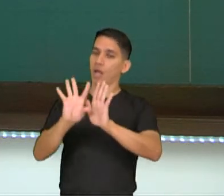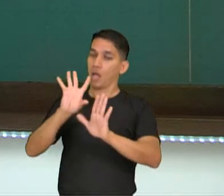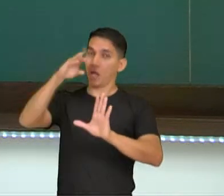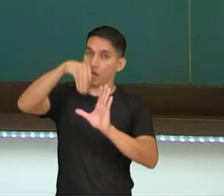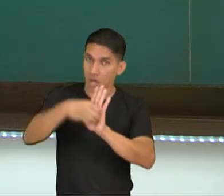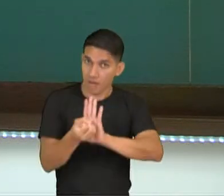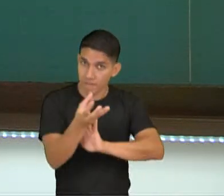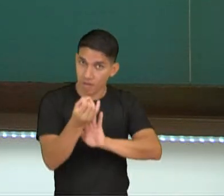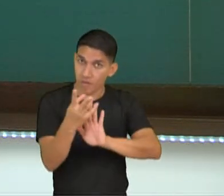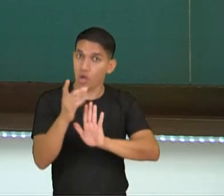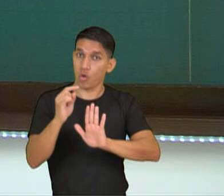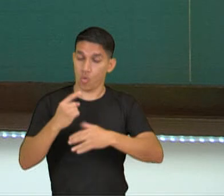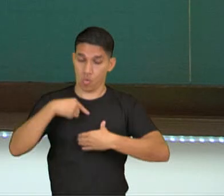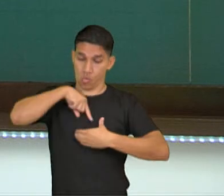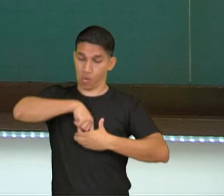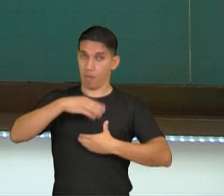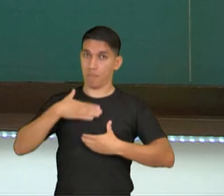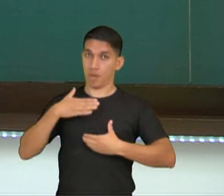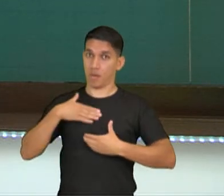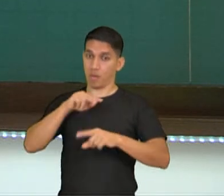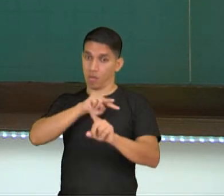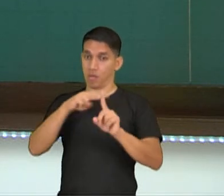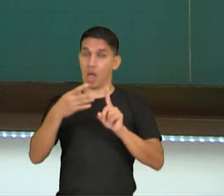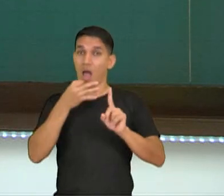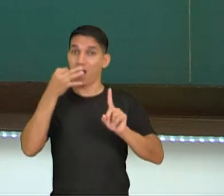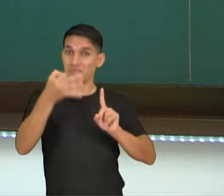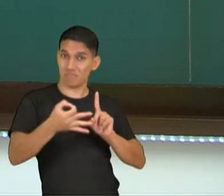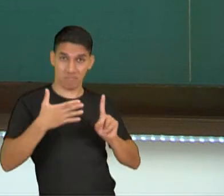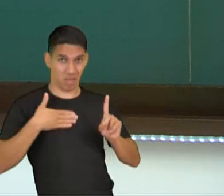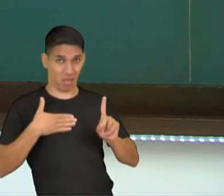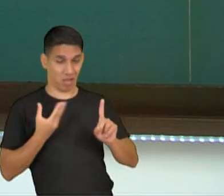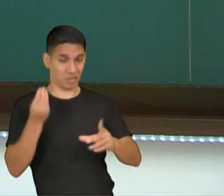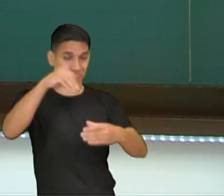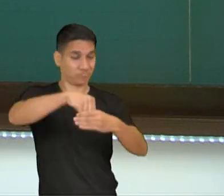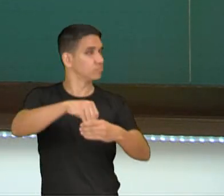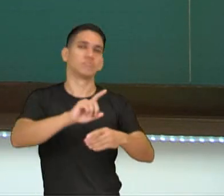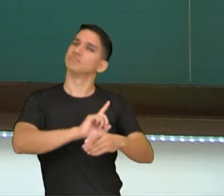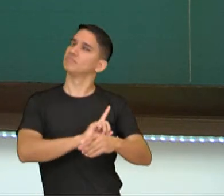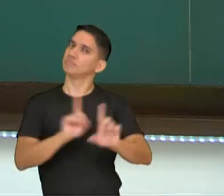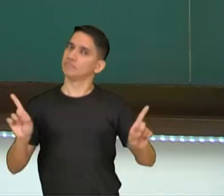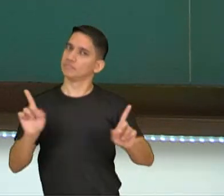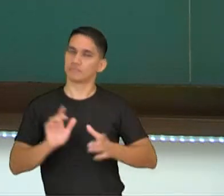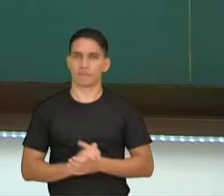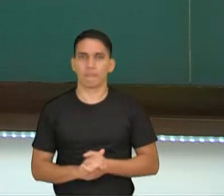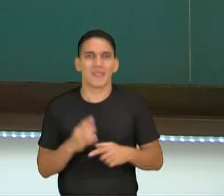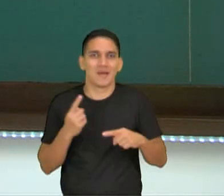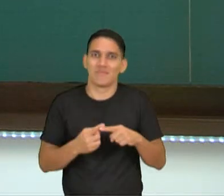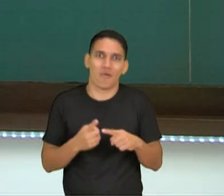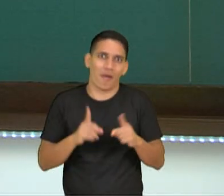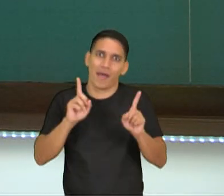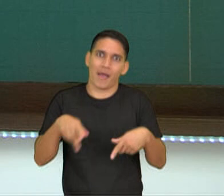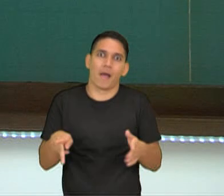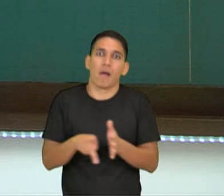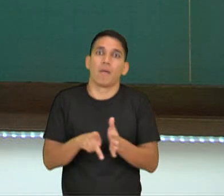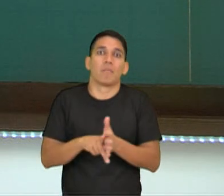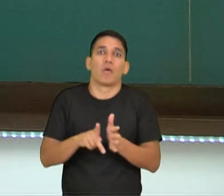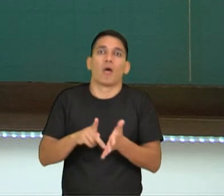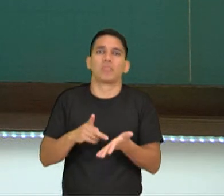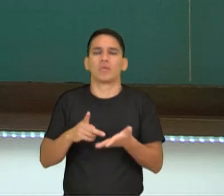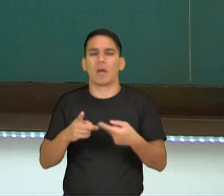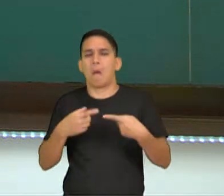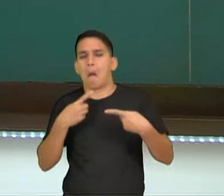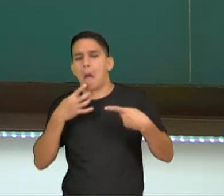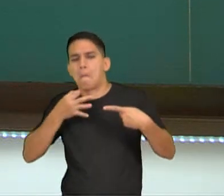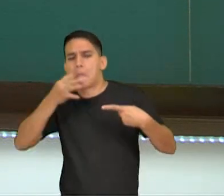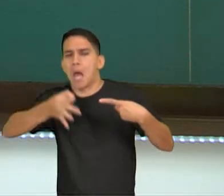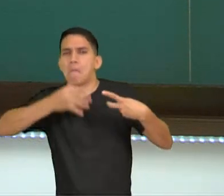minha subjetividade, ou seja, eu não dou a minha opinião a respeito do que aconteceu, porque senão vai virar texto dissertativo, argumentativo.